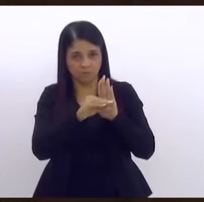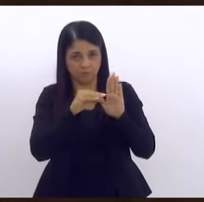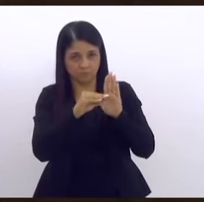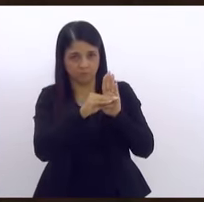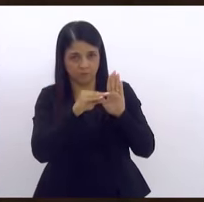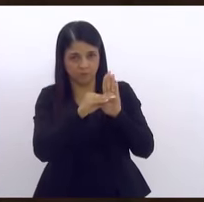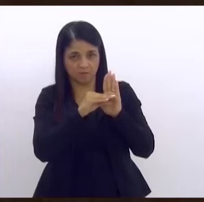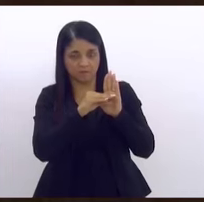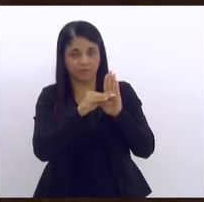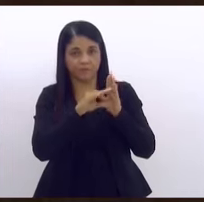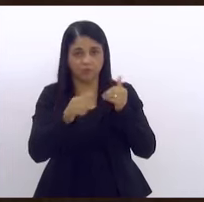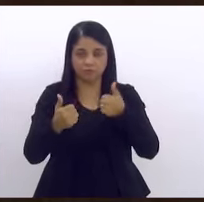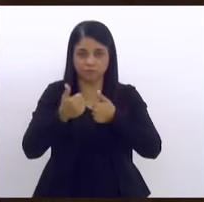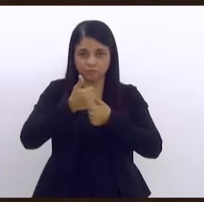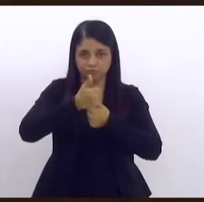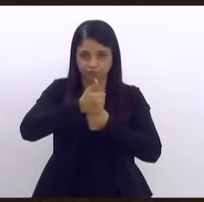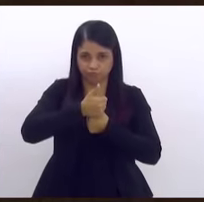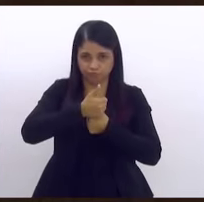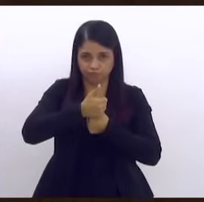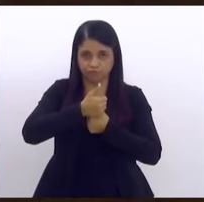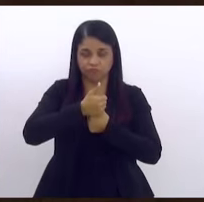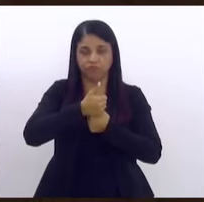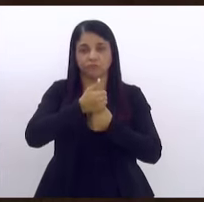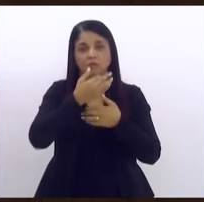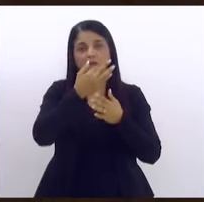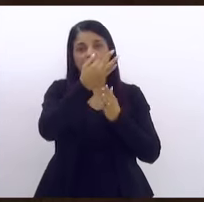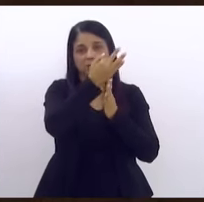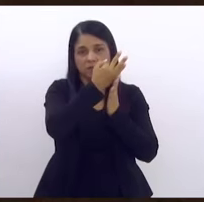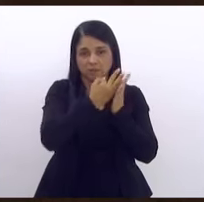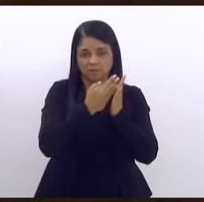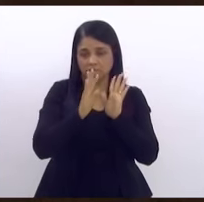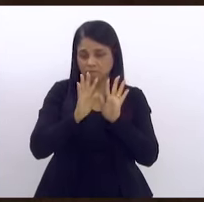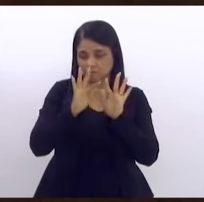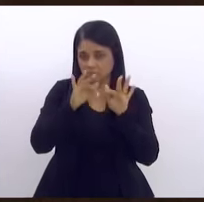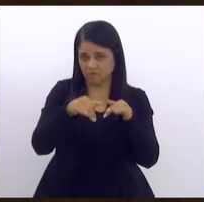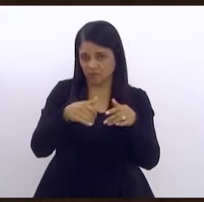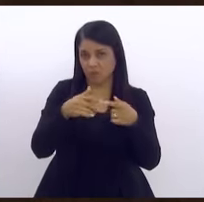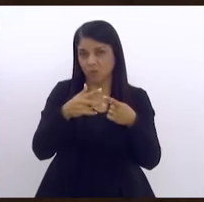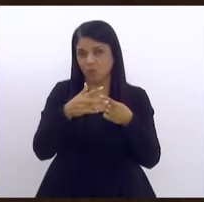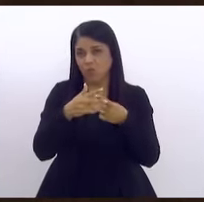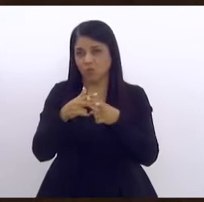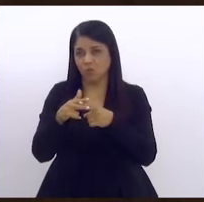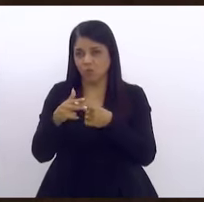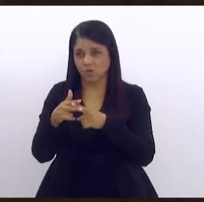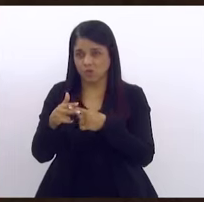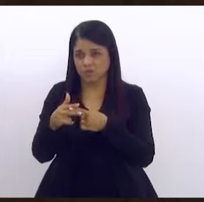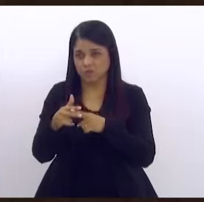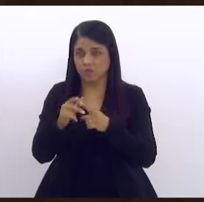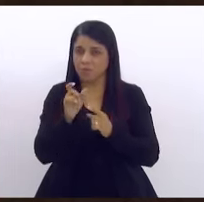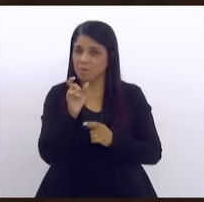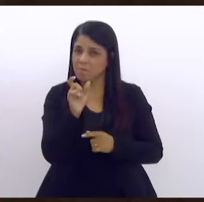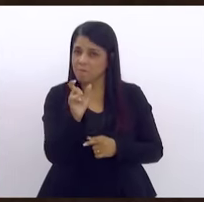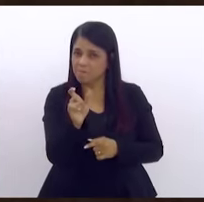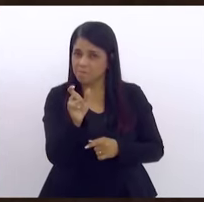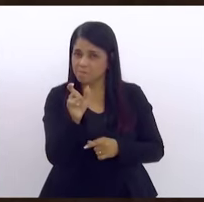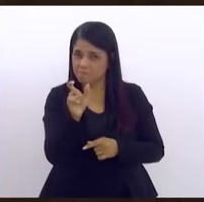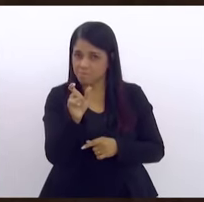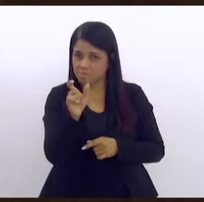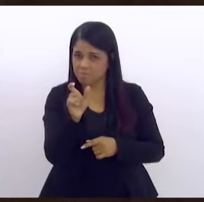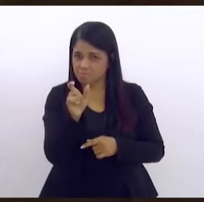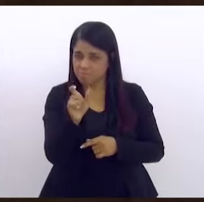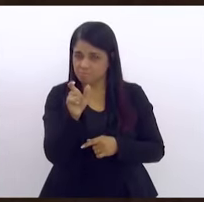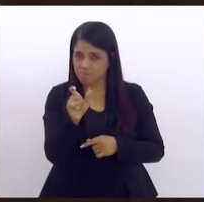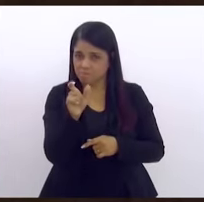concluindo por substitutivo, pedindo forma final de redação, numa pequena correção incluindo aqui uma palavra no que diz